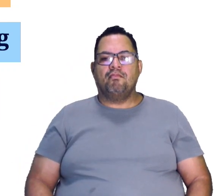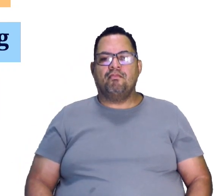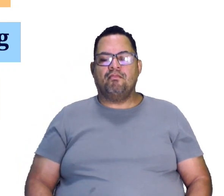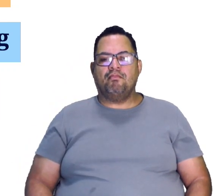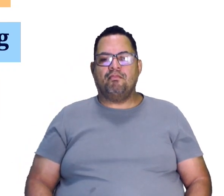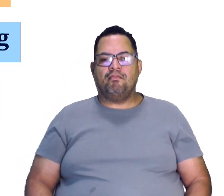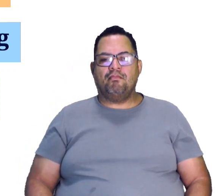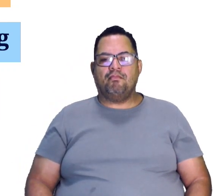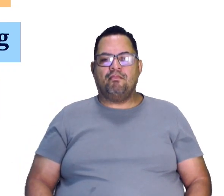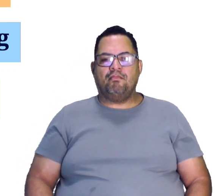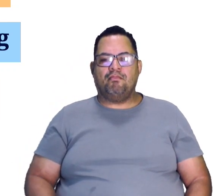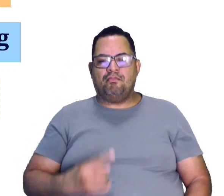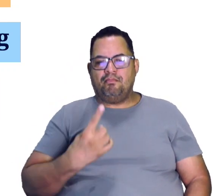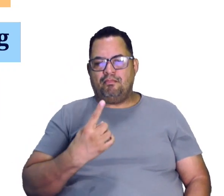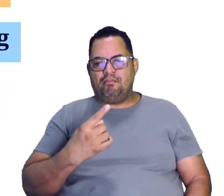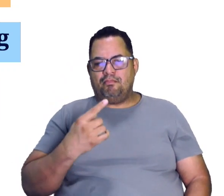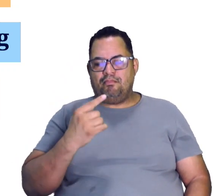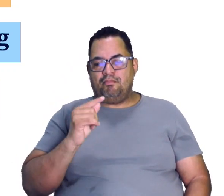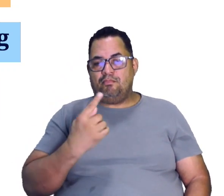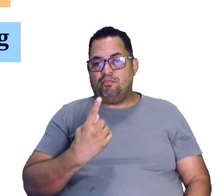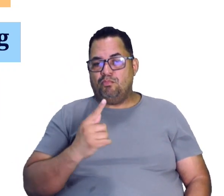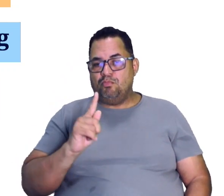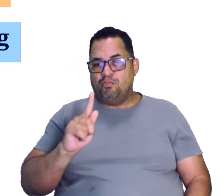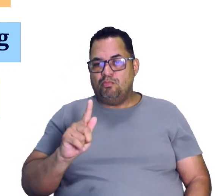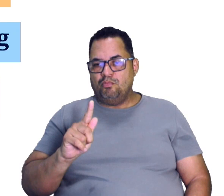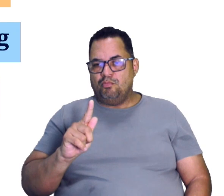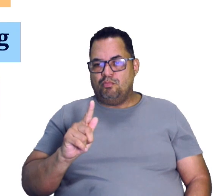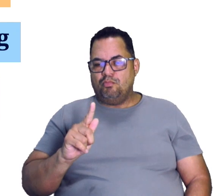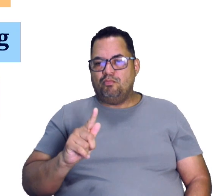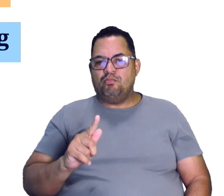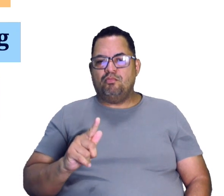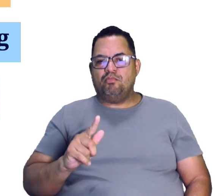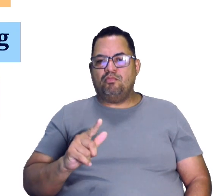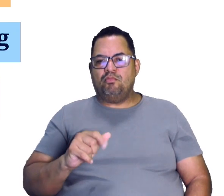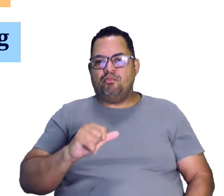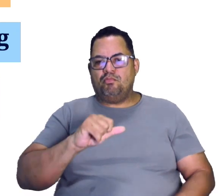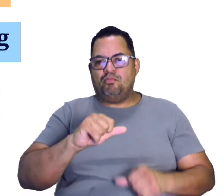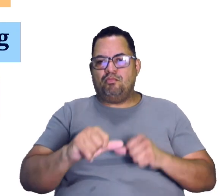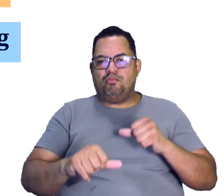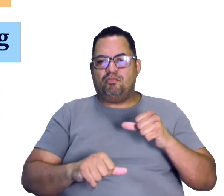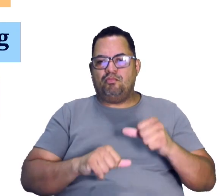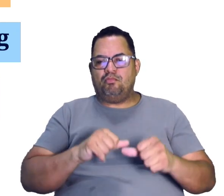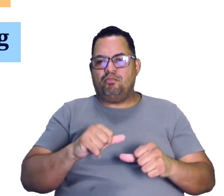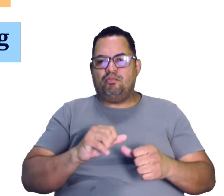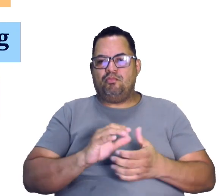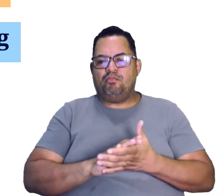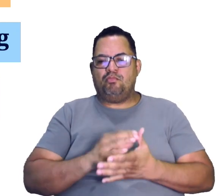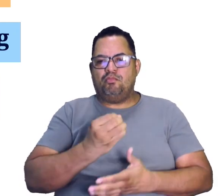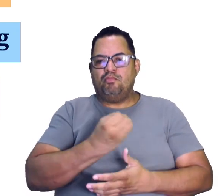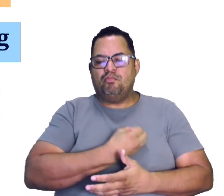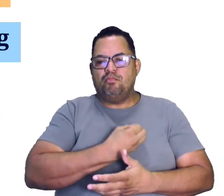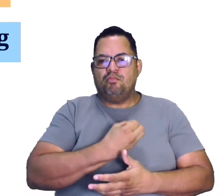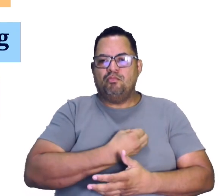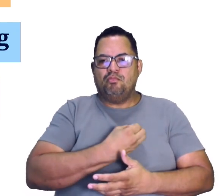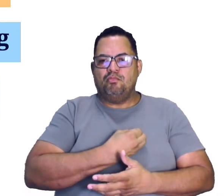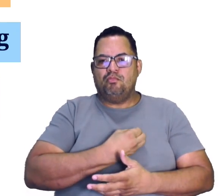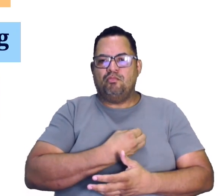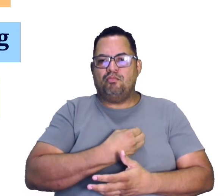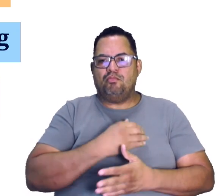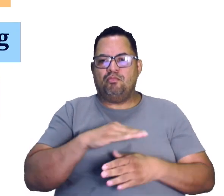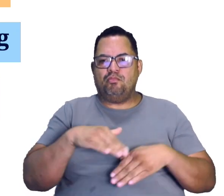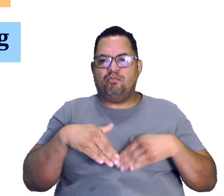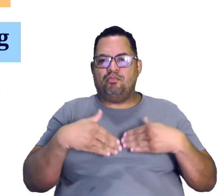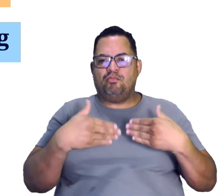quantos miligramas? 1000 miligramas. Então, quer dizer que, colocando aqui, ó, numericamente,